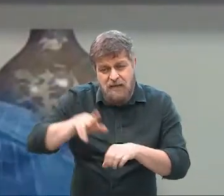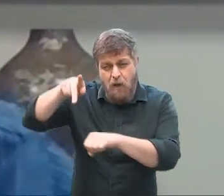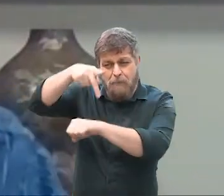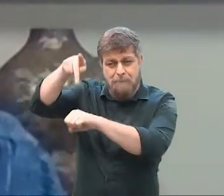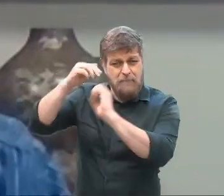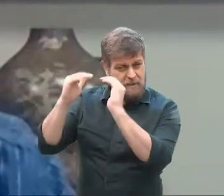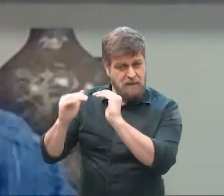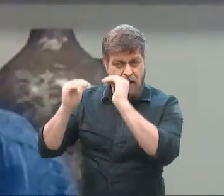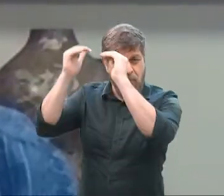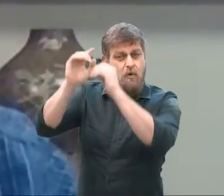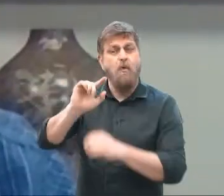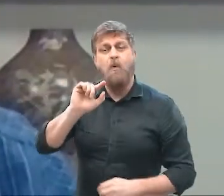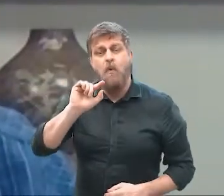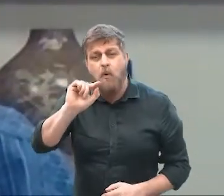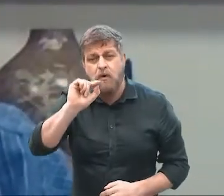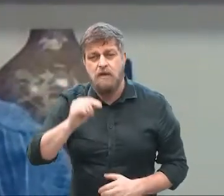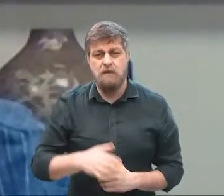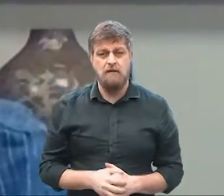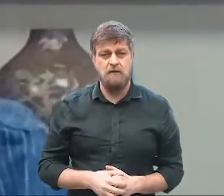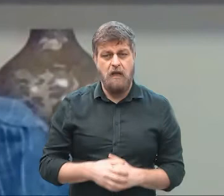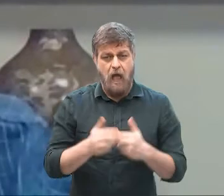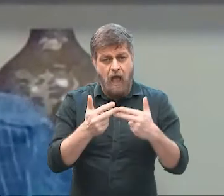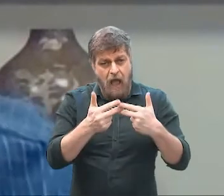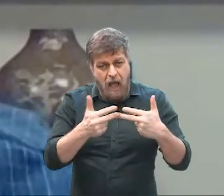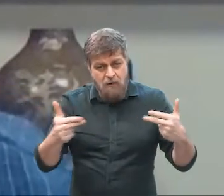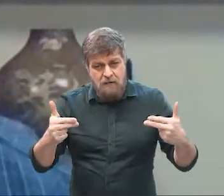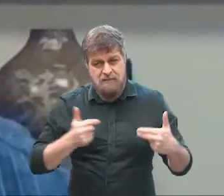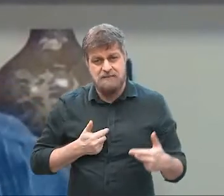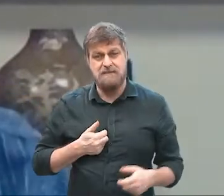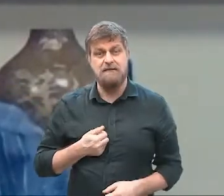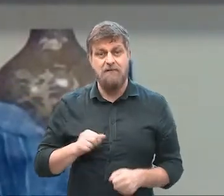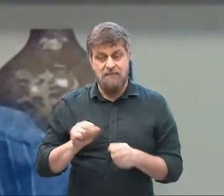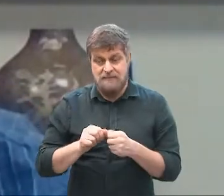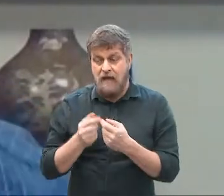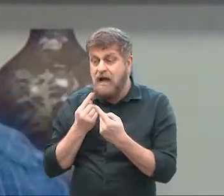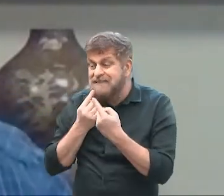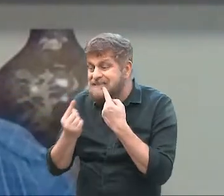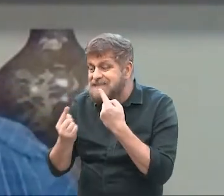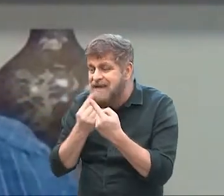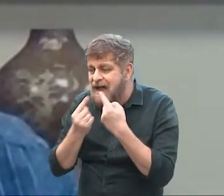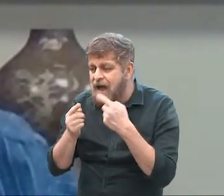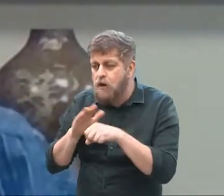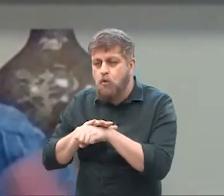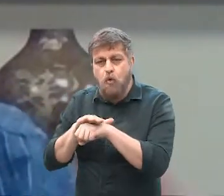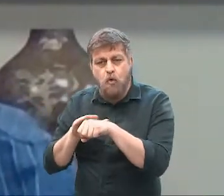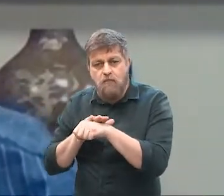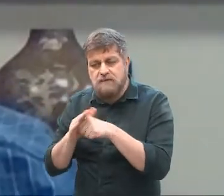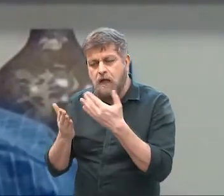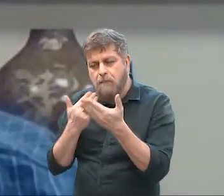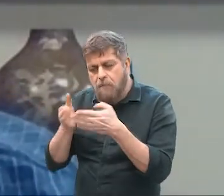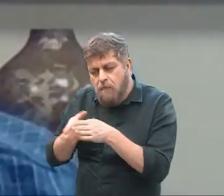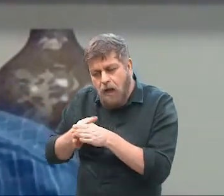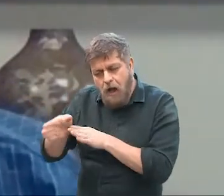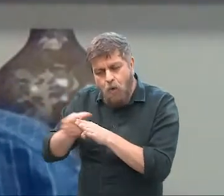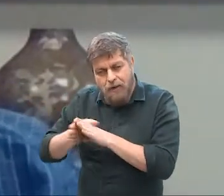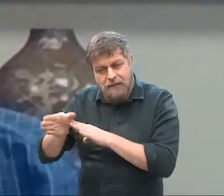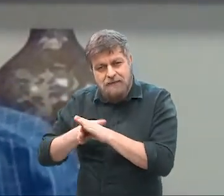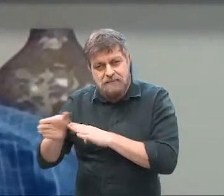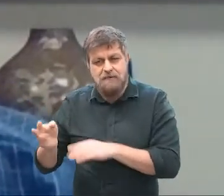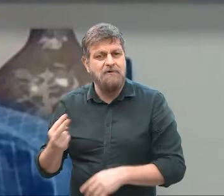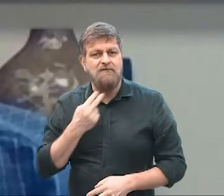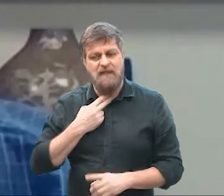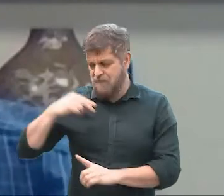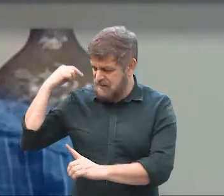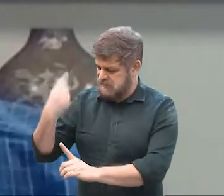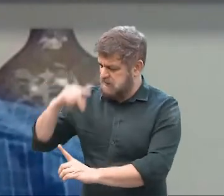primeiro mundo é que as coisas devam ser consertadas através do diálogo, através da orientação. Não é uma